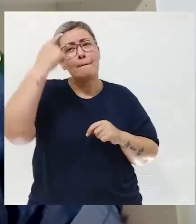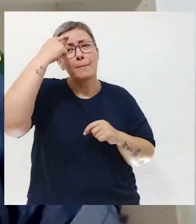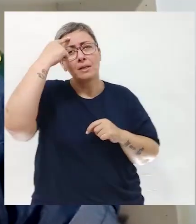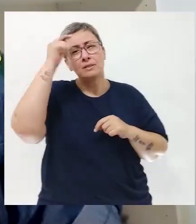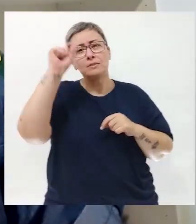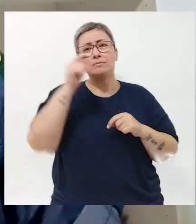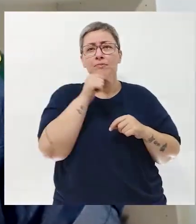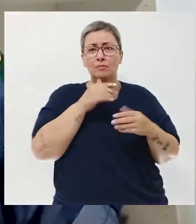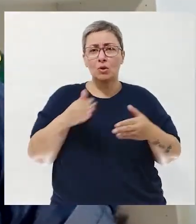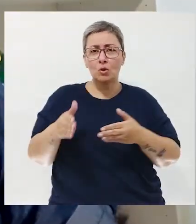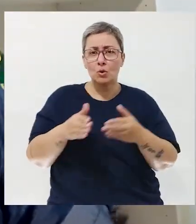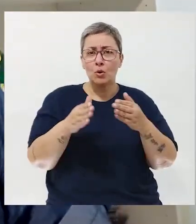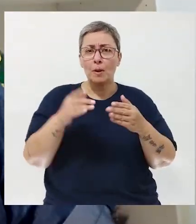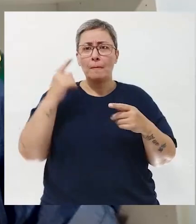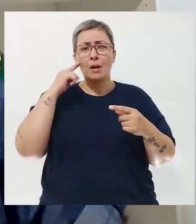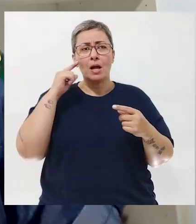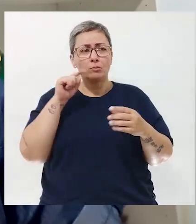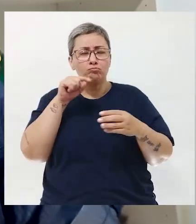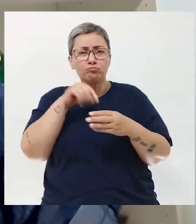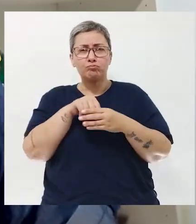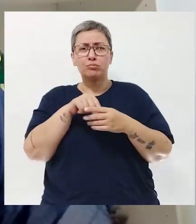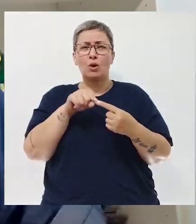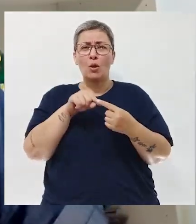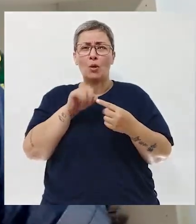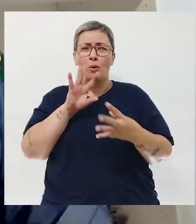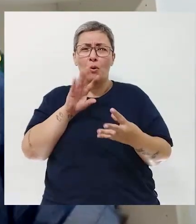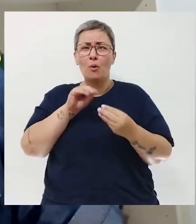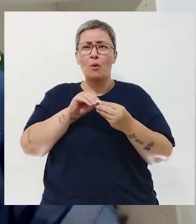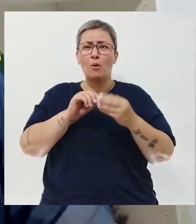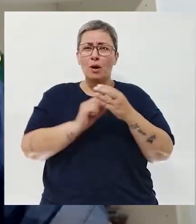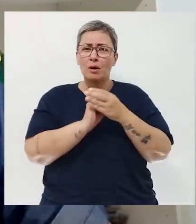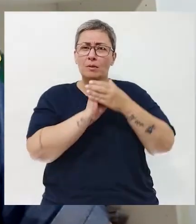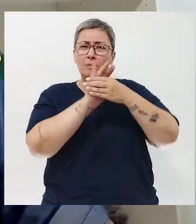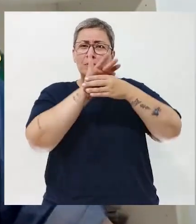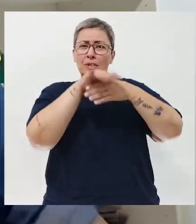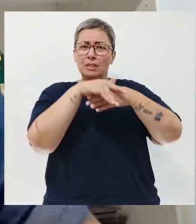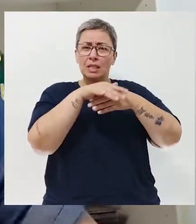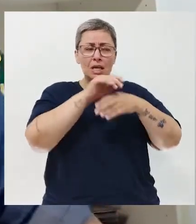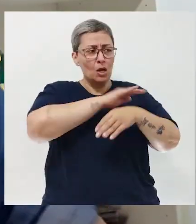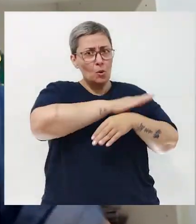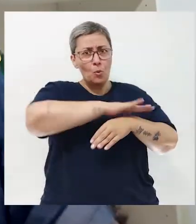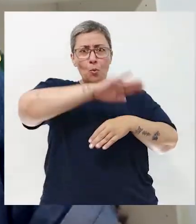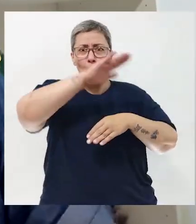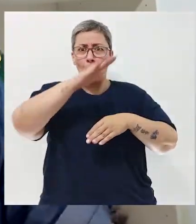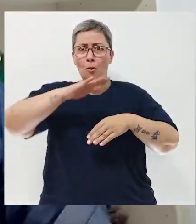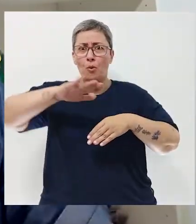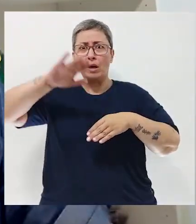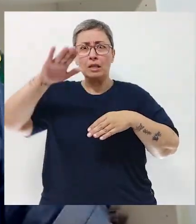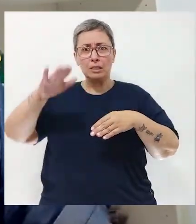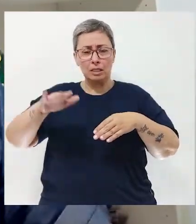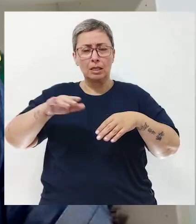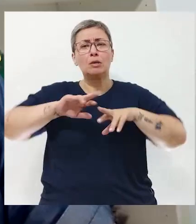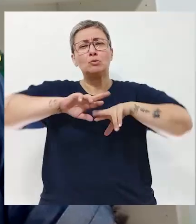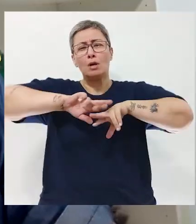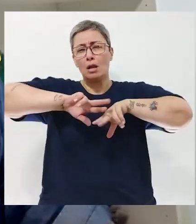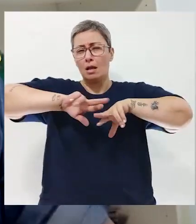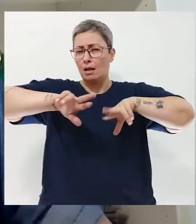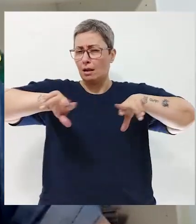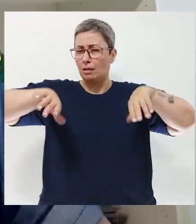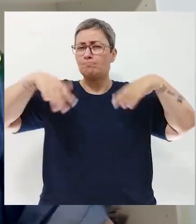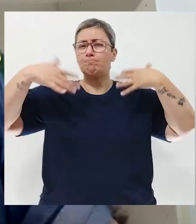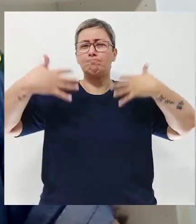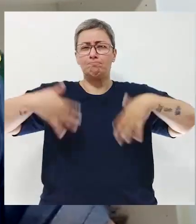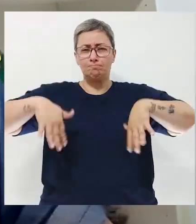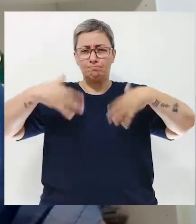em rio, se pensa logo em nascente. E no relevo de Guarulhos podemos encontrar muitas. Temos